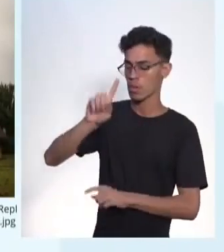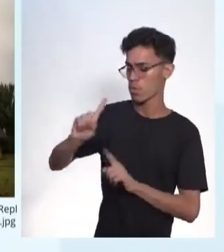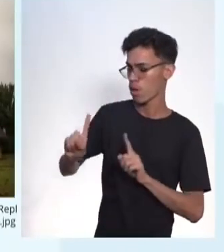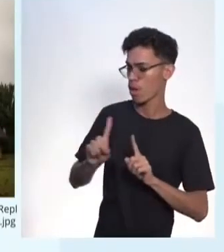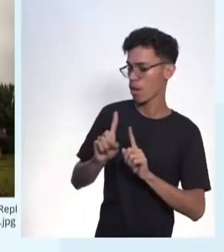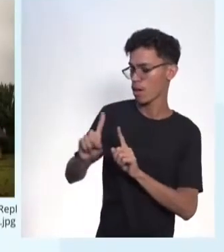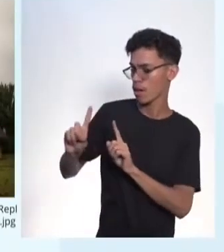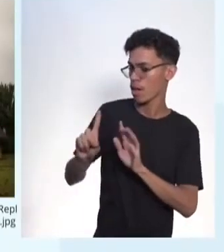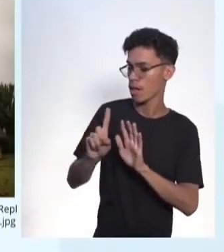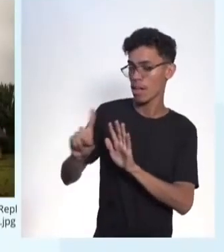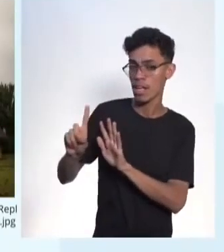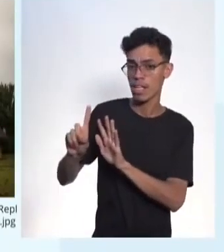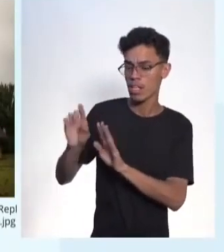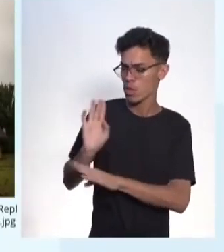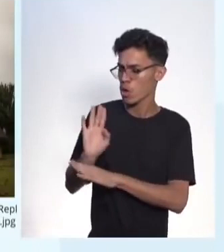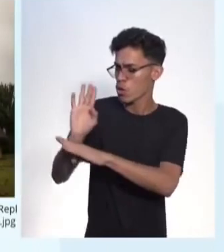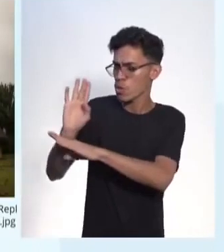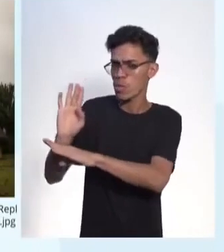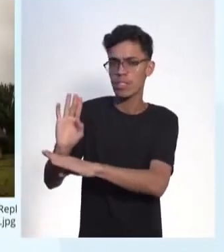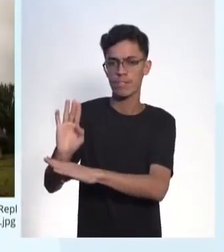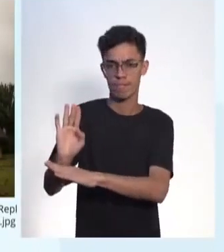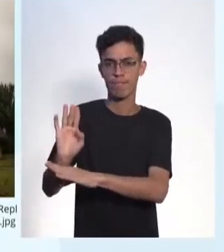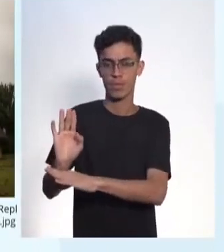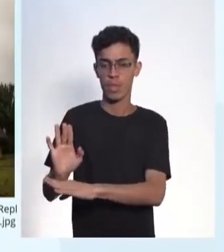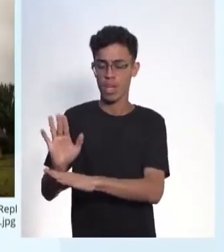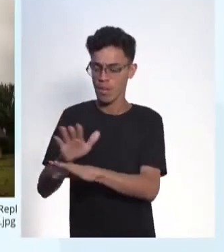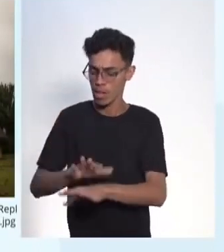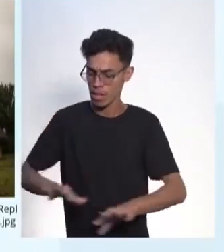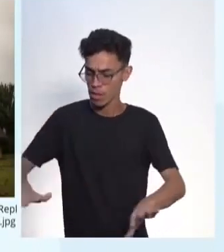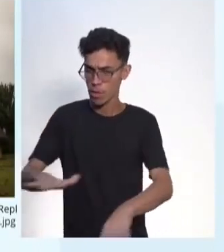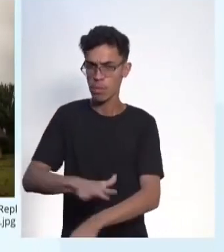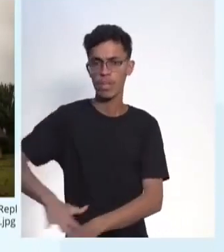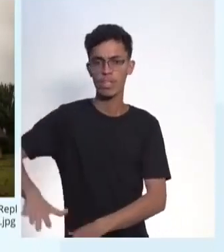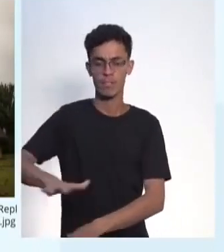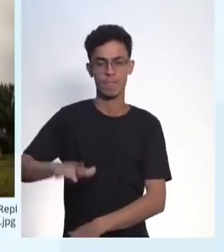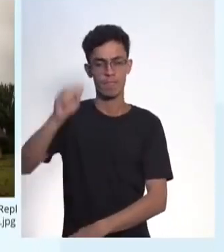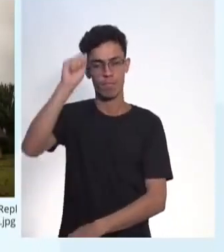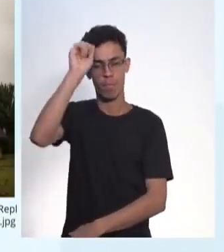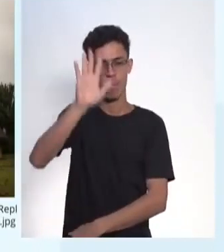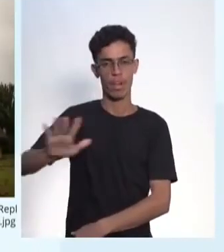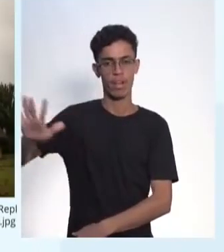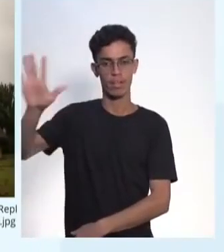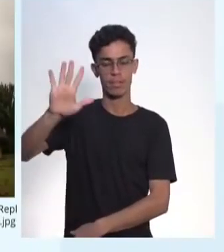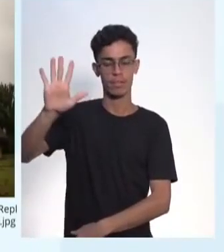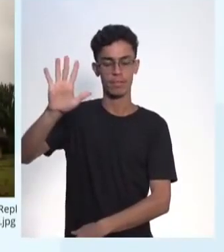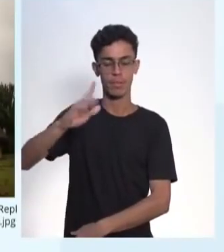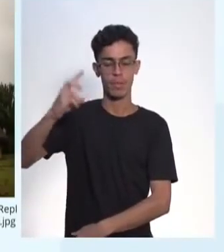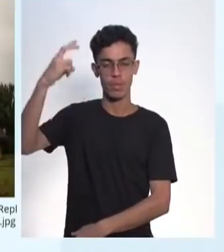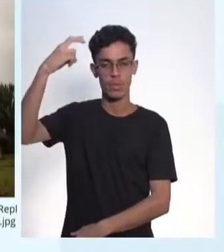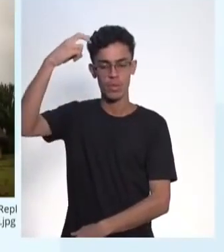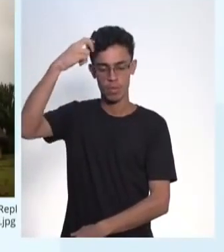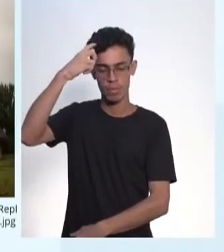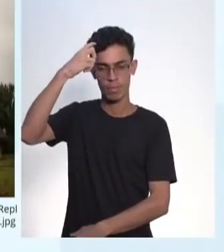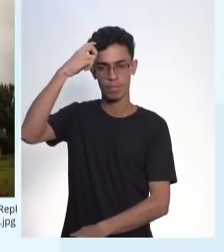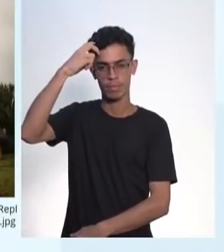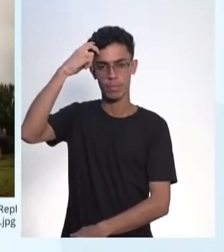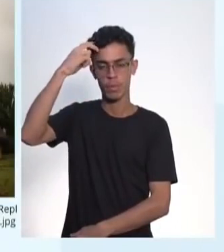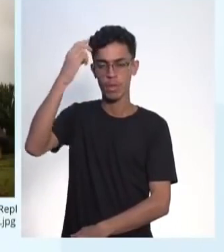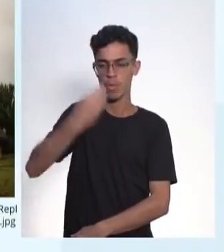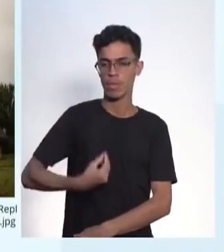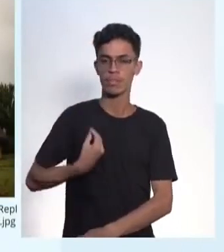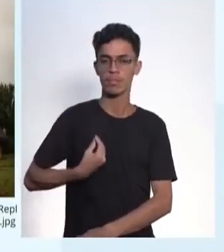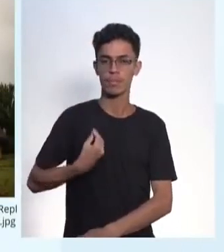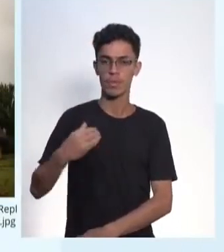aquele espaço mental da África, aquele espaço cultural de vivência da